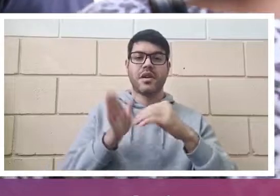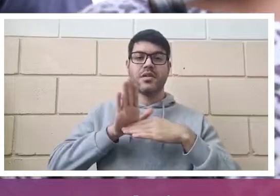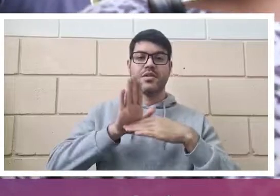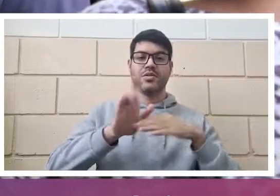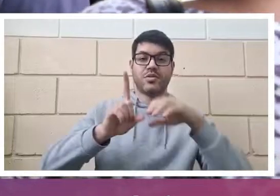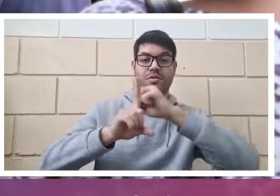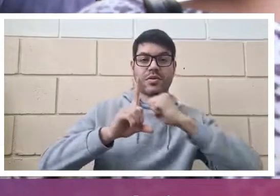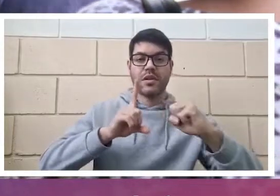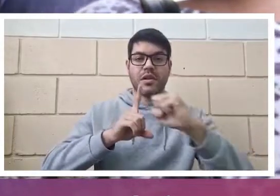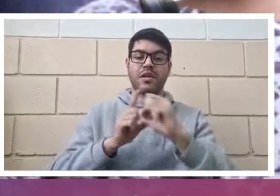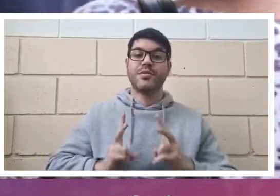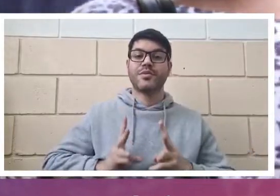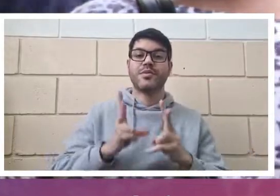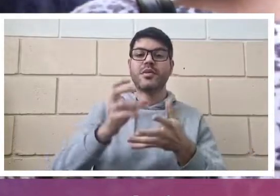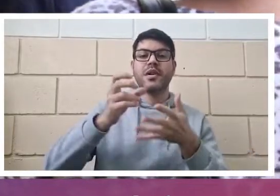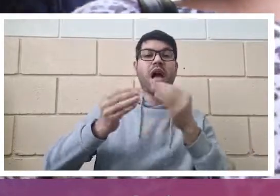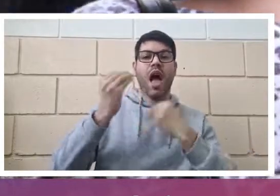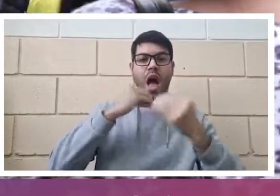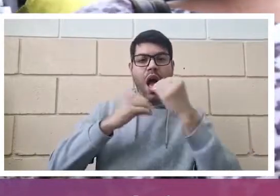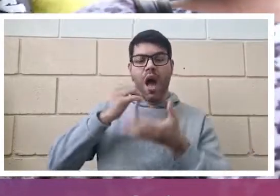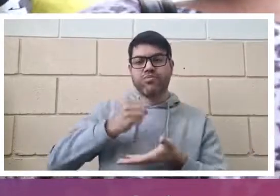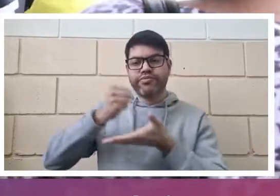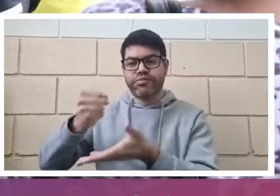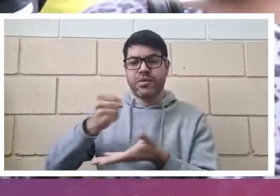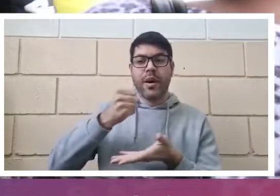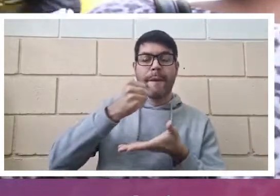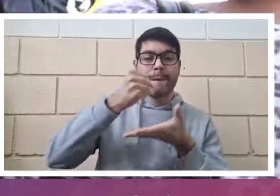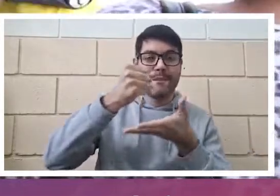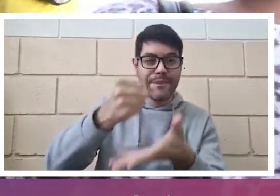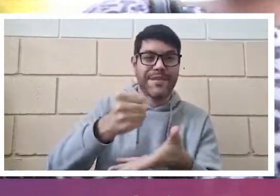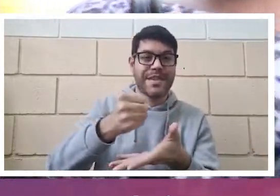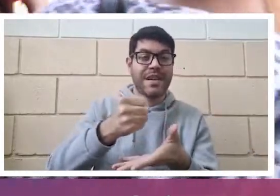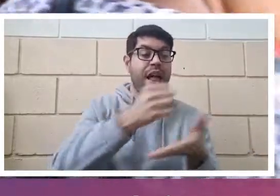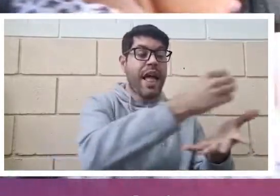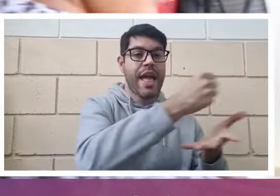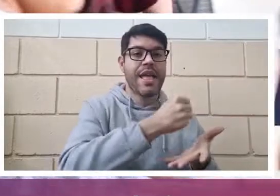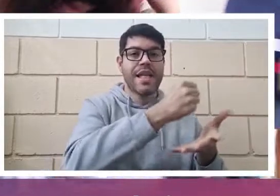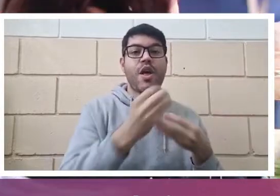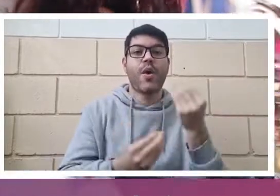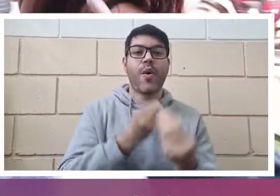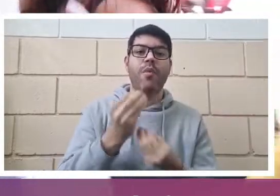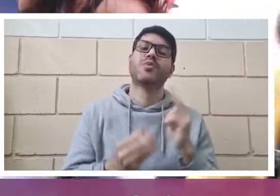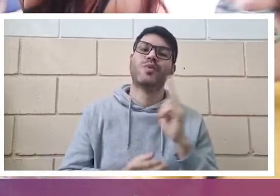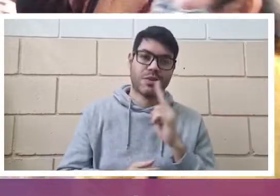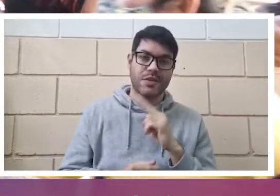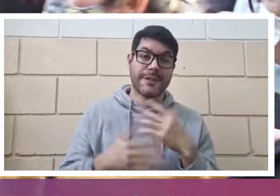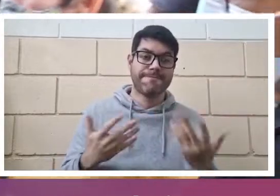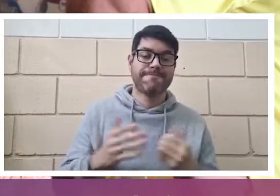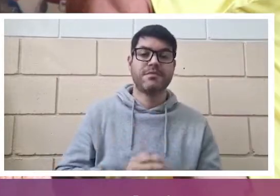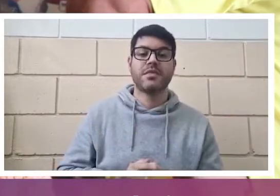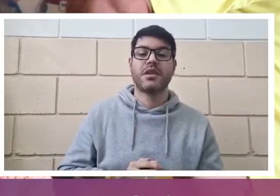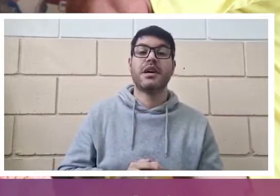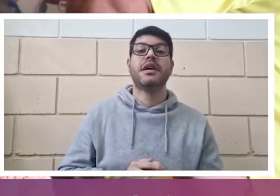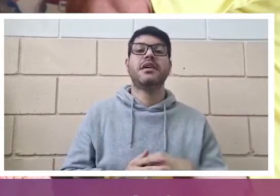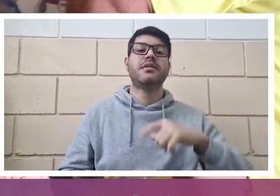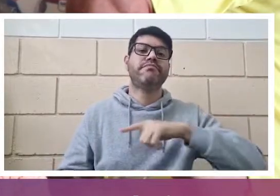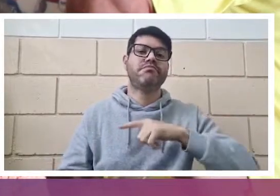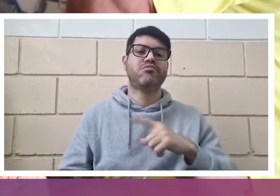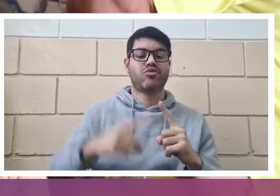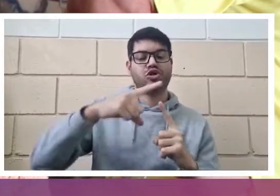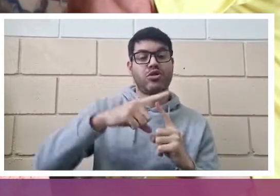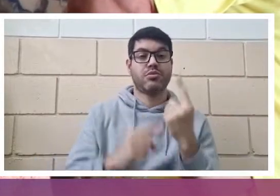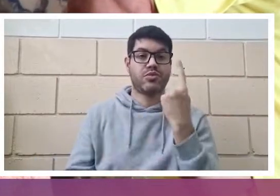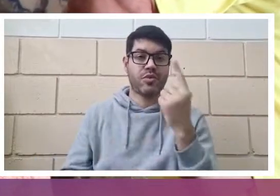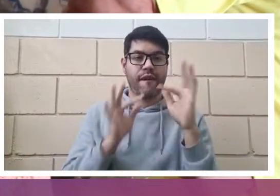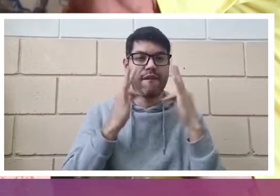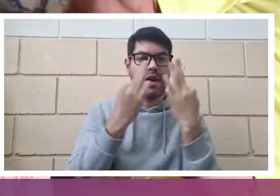A Secretaria de Assistência Social segue entregando as cestas básicas que foram adquiridas em caráter emergencial. A gente tem o tipo 1, que